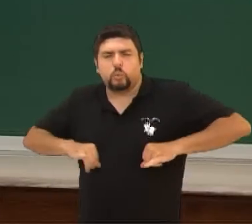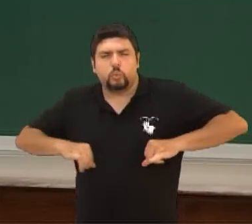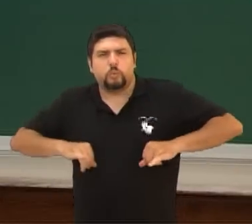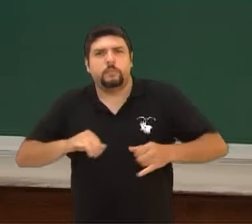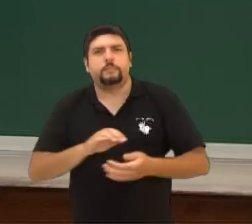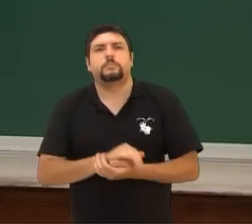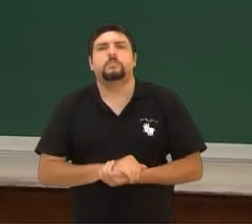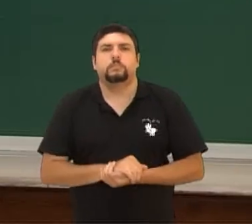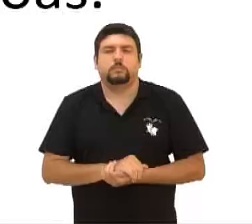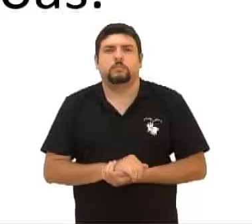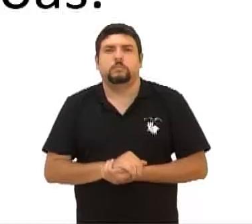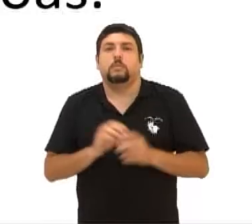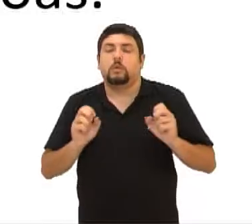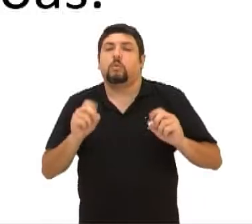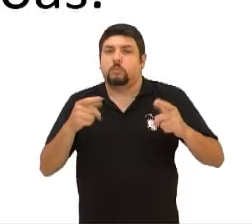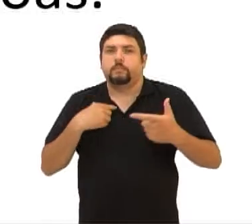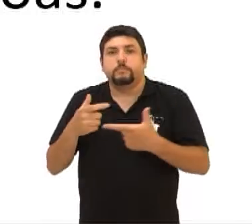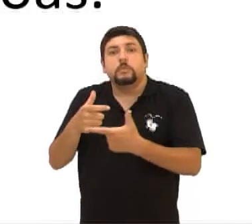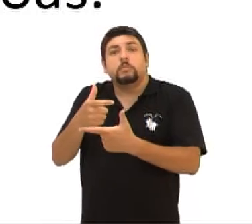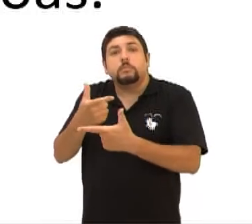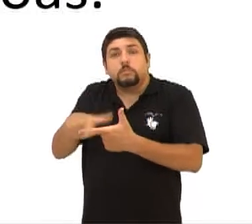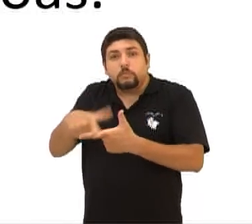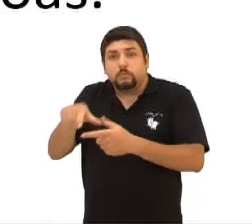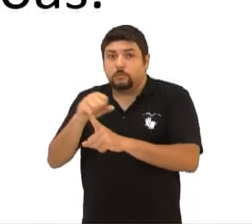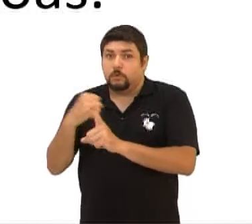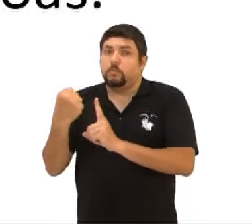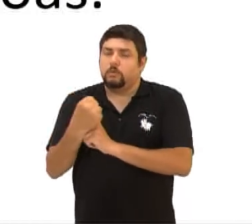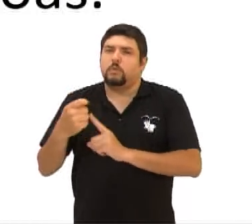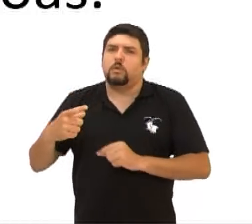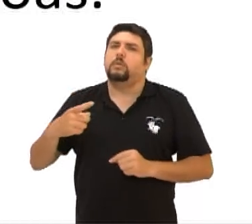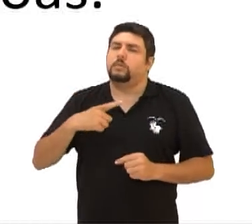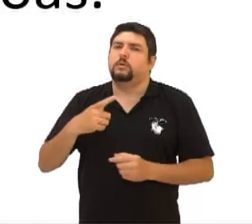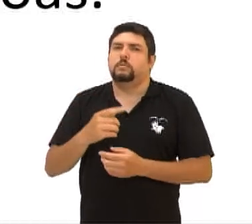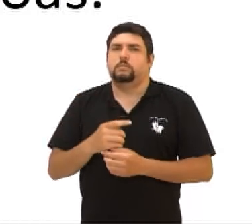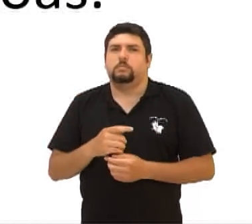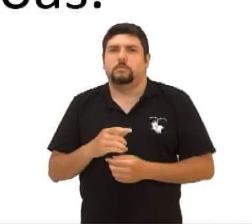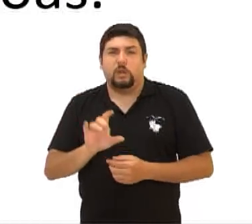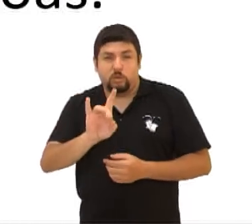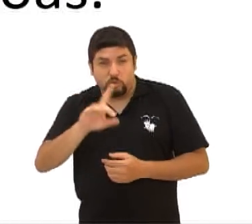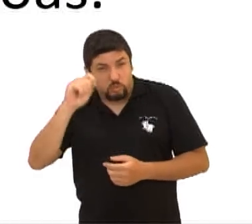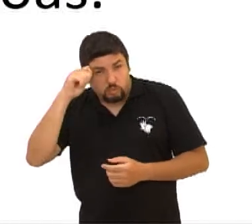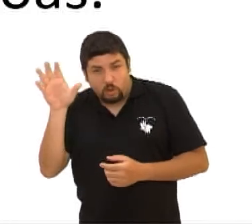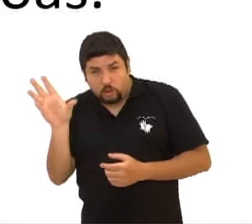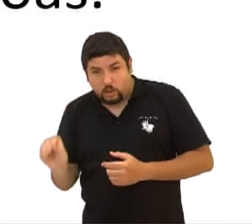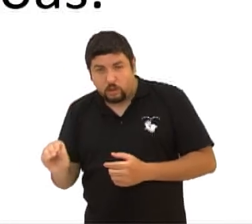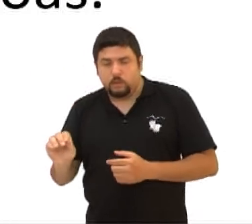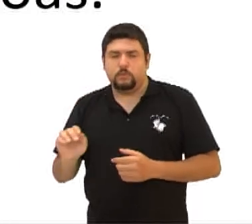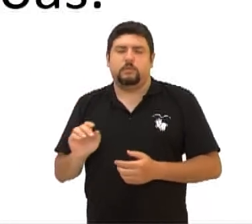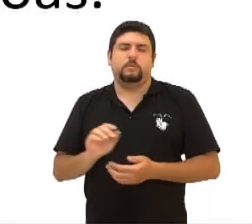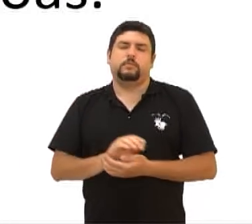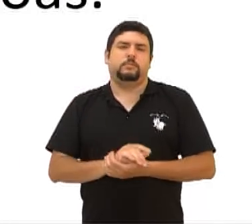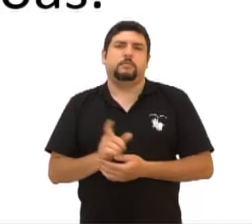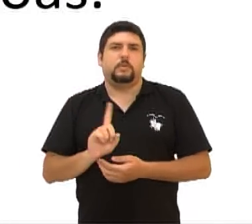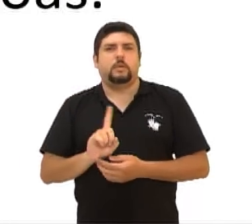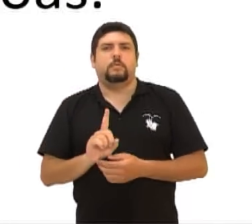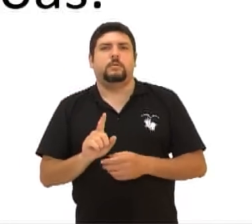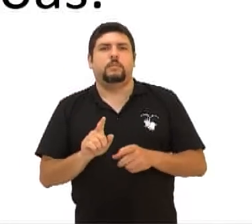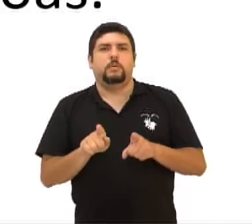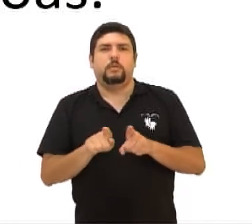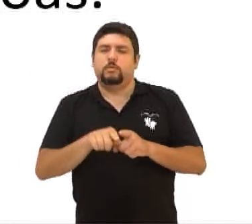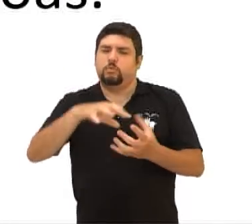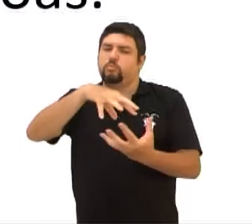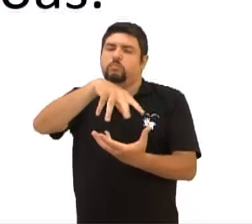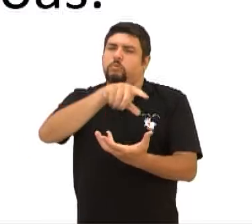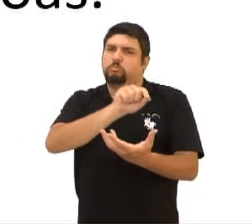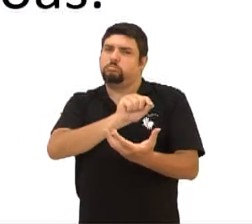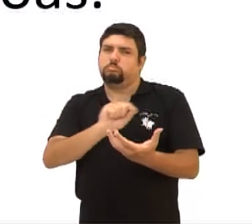Problemas sociais, lógico, eles existem, né? Não só na África, né? Mas em todas as regiões do planeta,